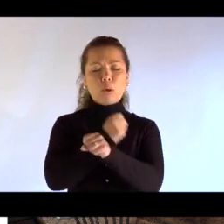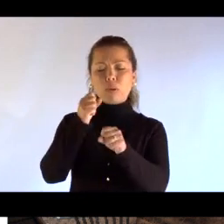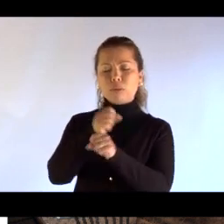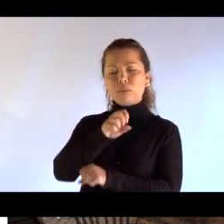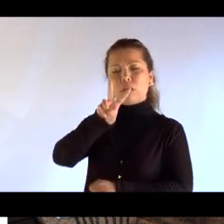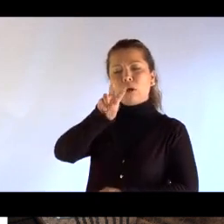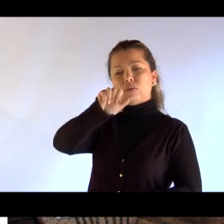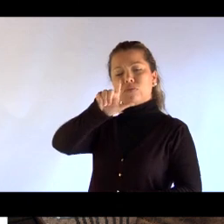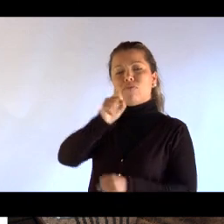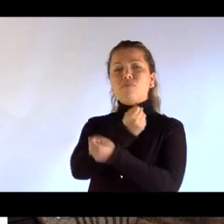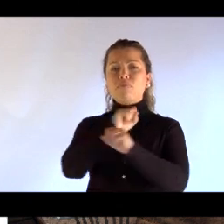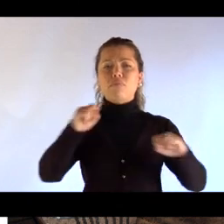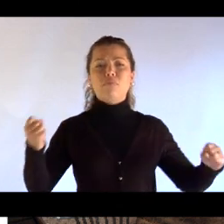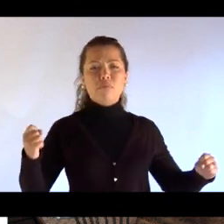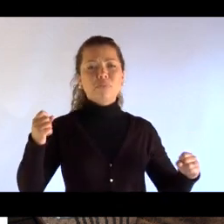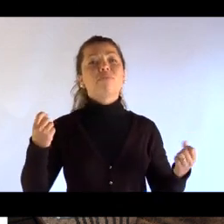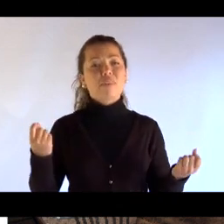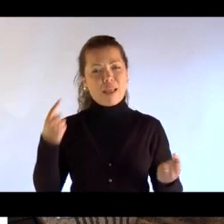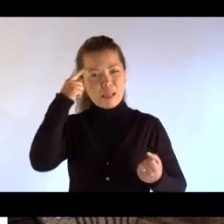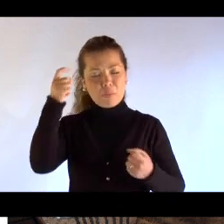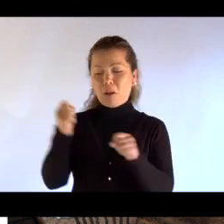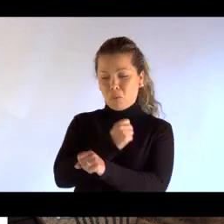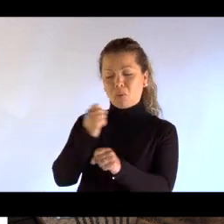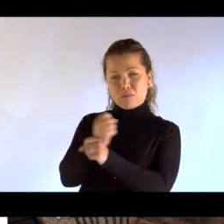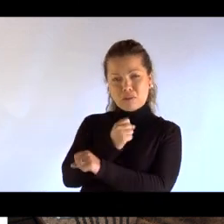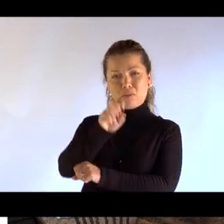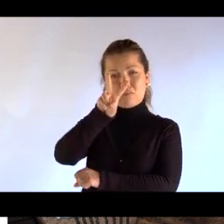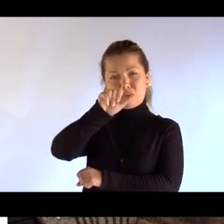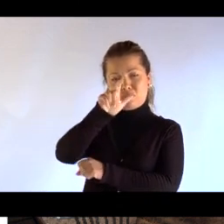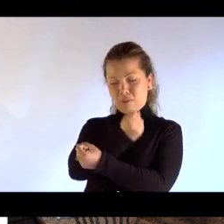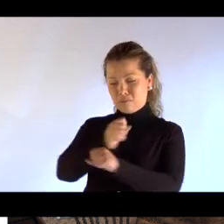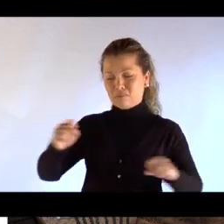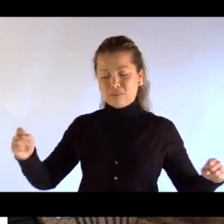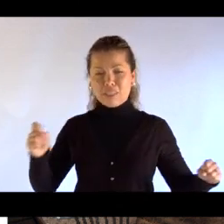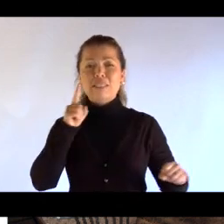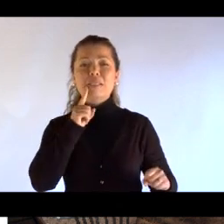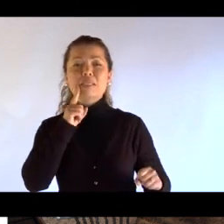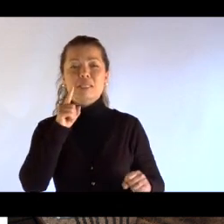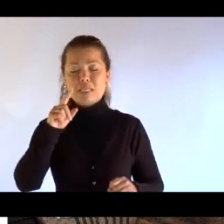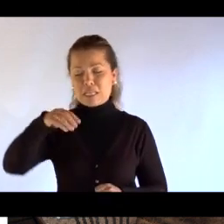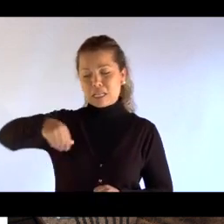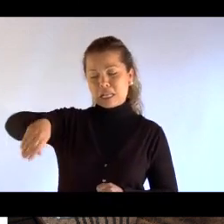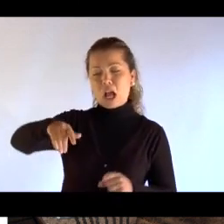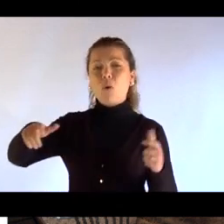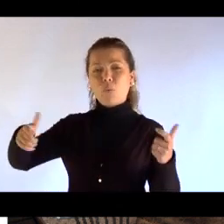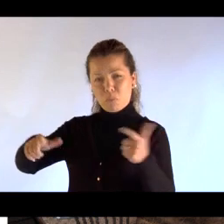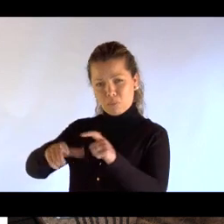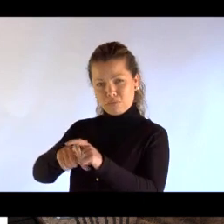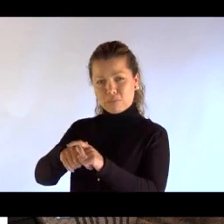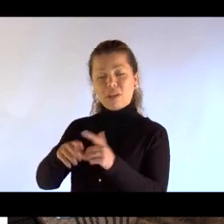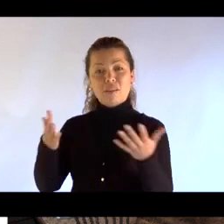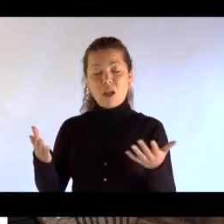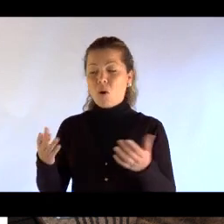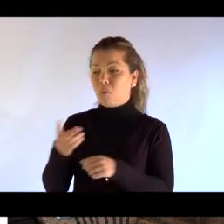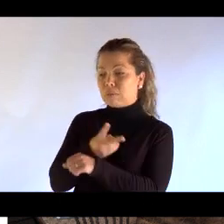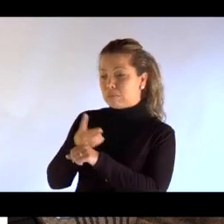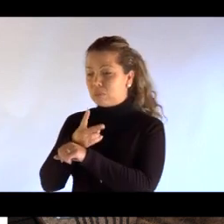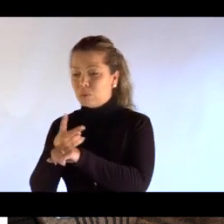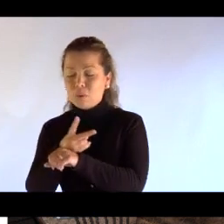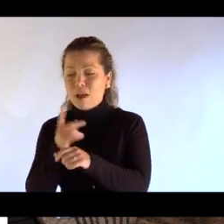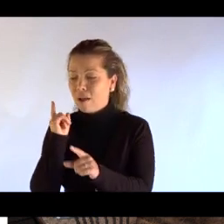ao diminuir a salinidade do Mar Pequeno, influenciou positivamente a pesca da manjuba, que encontrou um ambiente